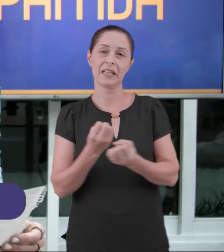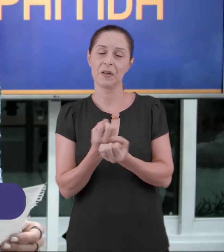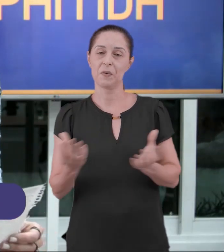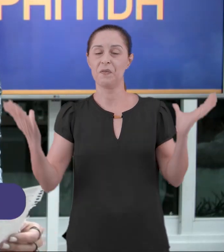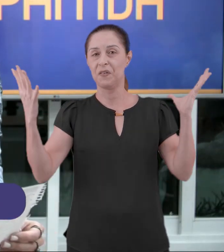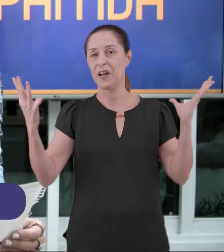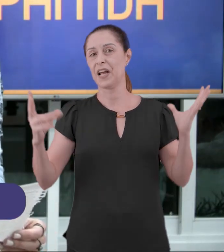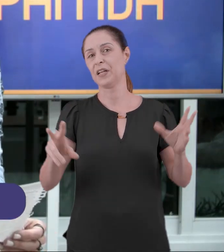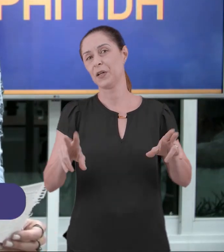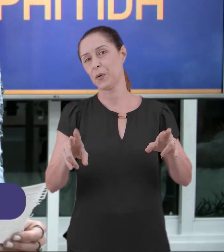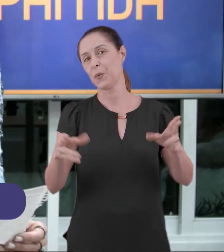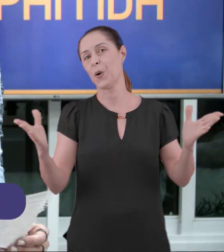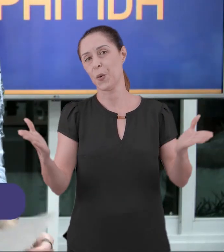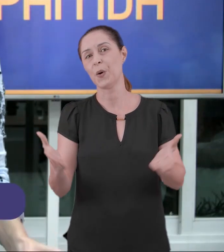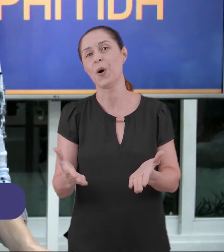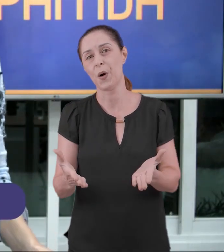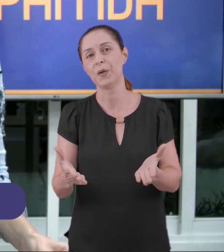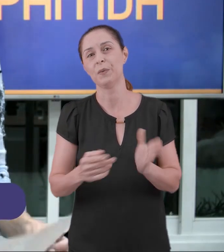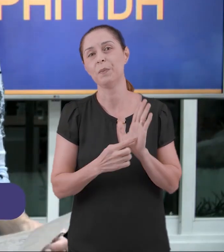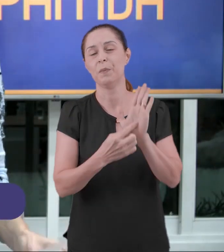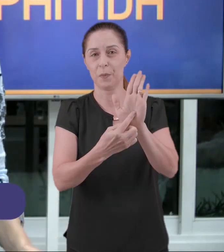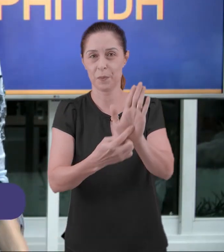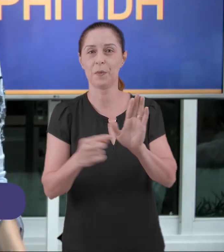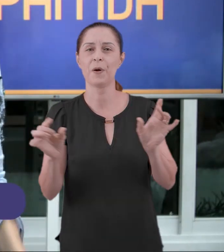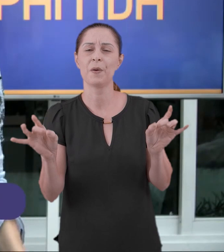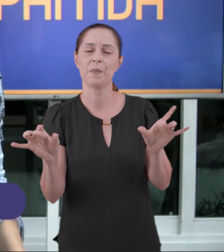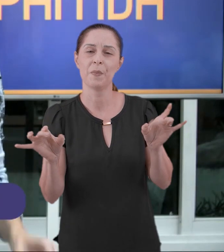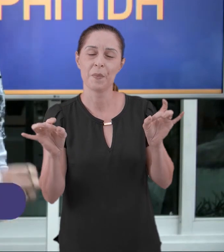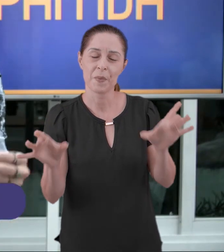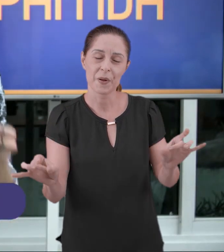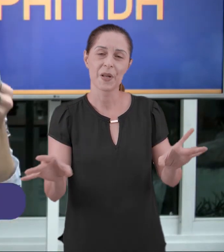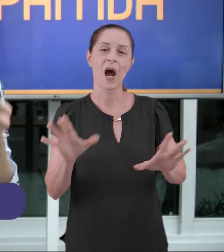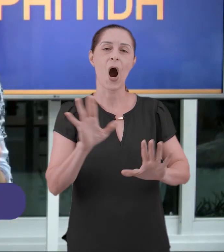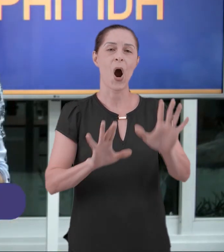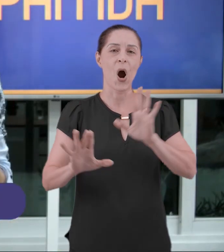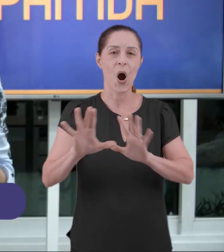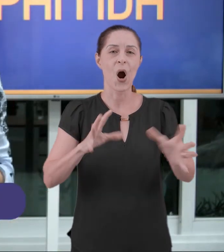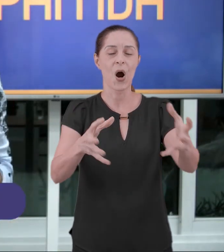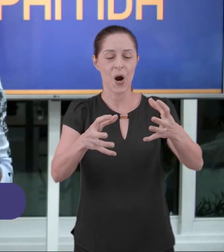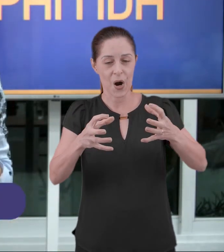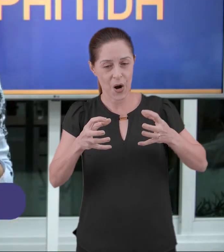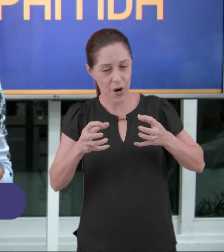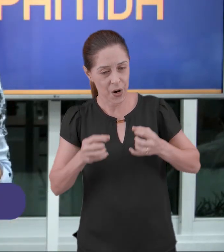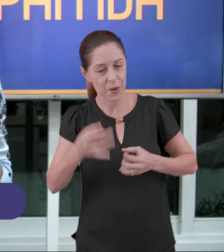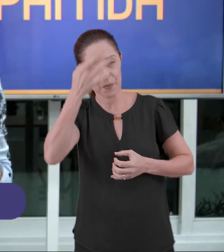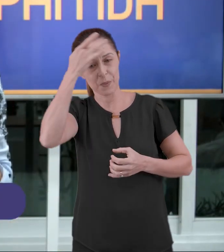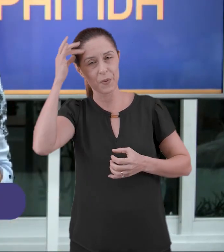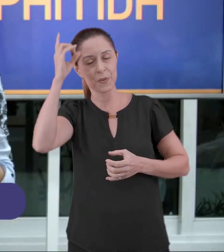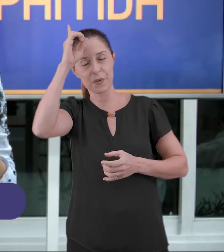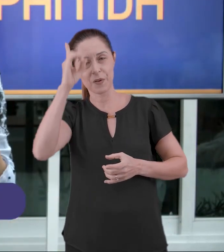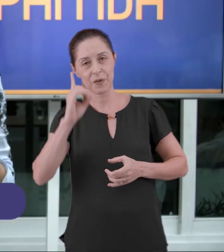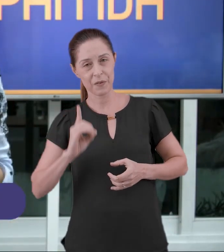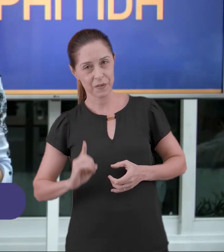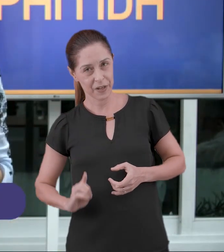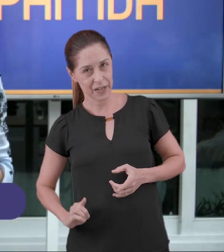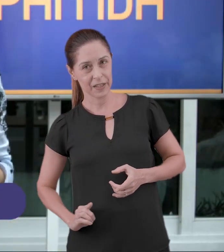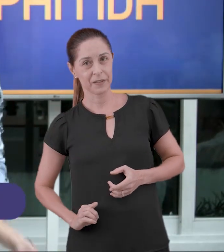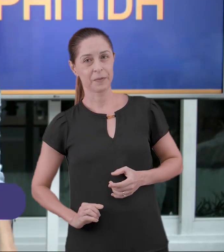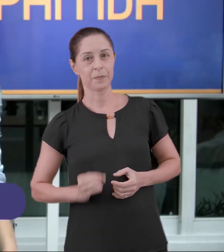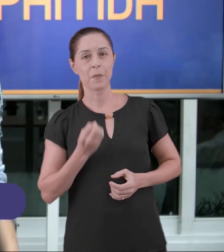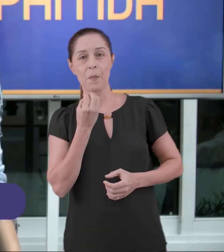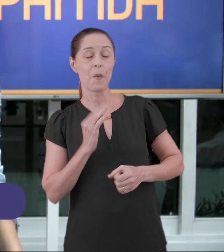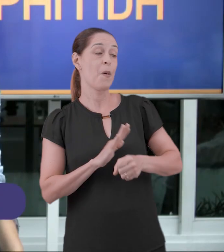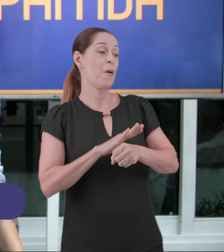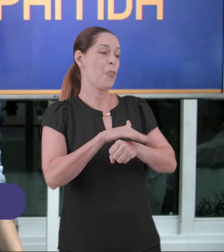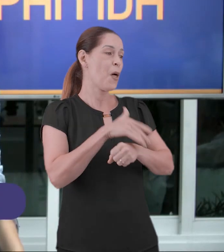frisar que também é especial a gente cuidar e atender essas pessoas com deficiência. Quero dar boa